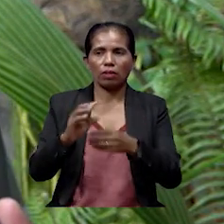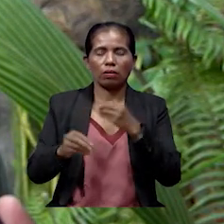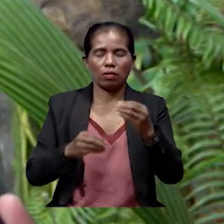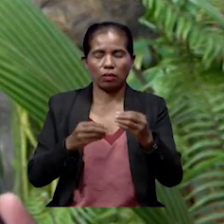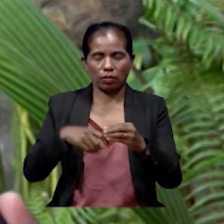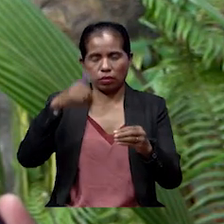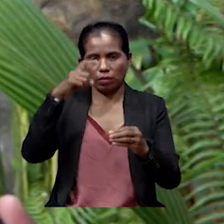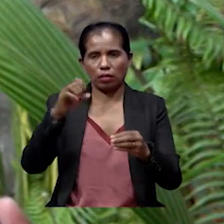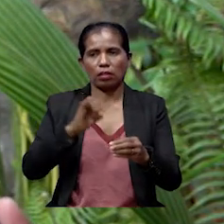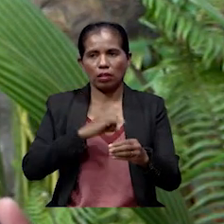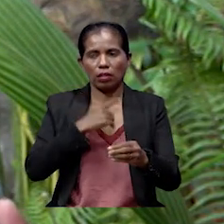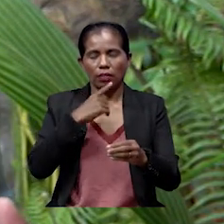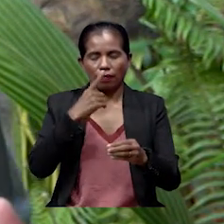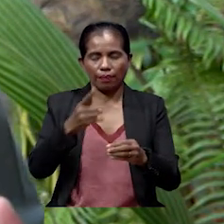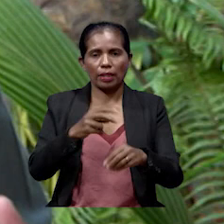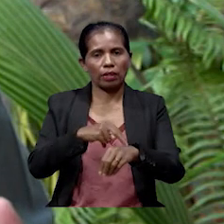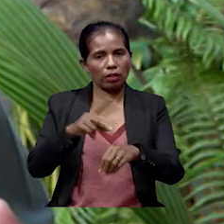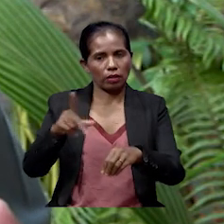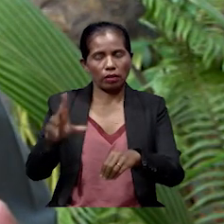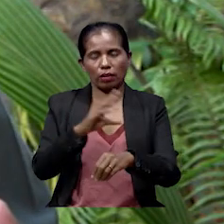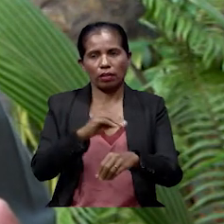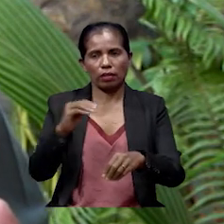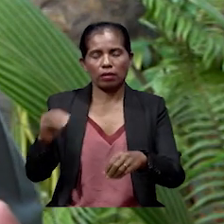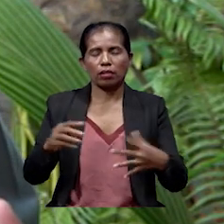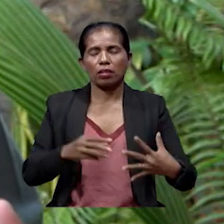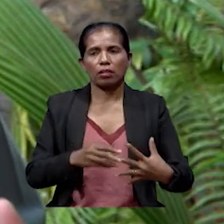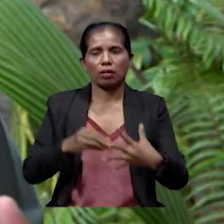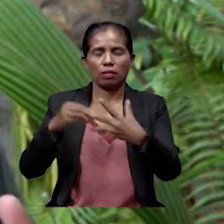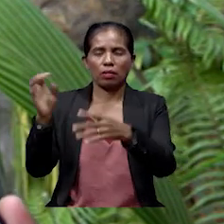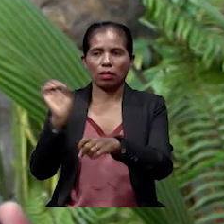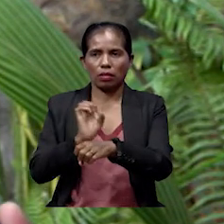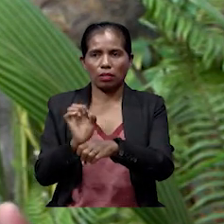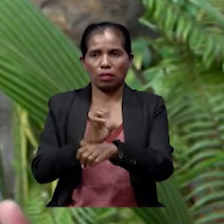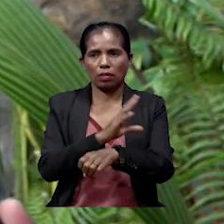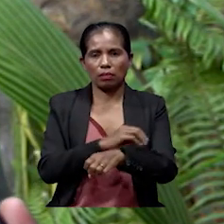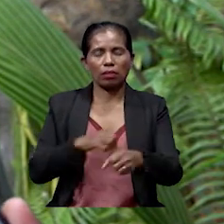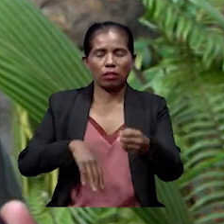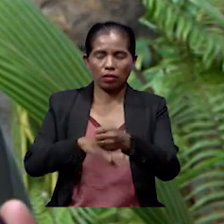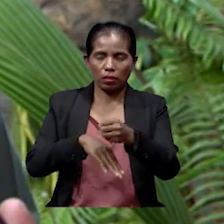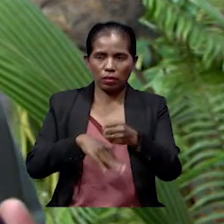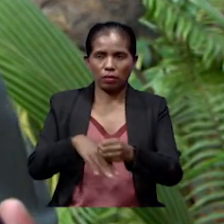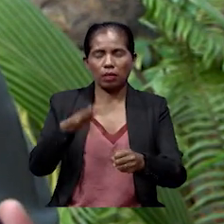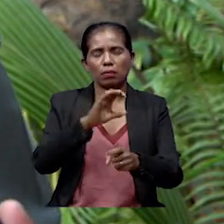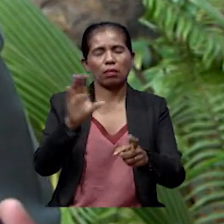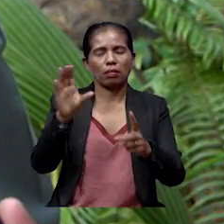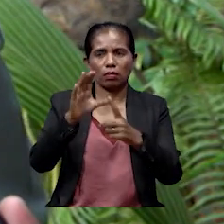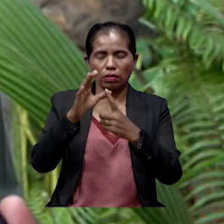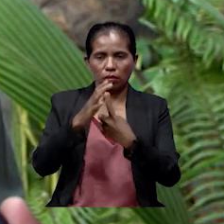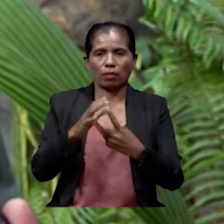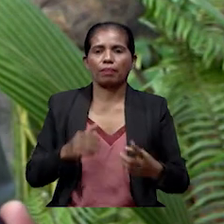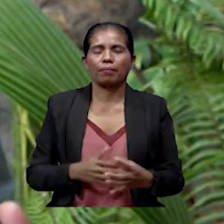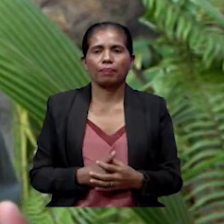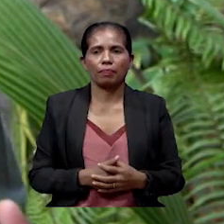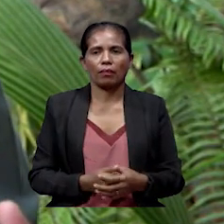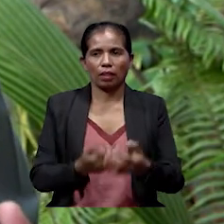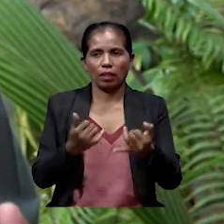diplomacia, relações internacionais, balo de especialidade e economia, balo de esporto, balo de cultura. E